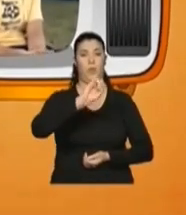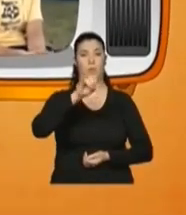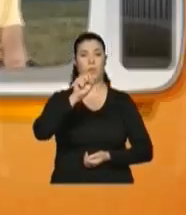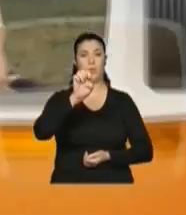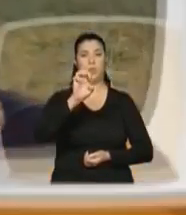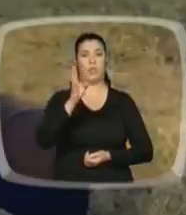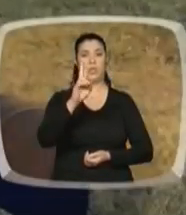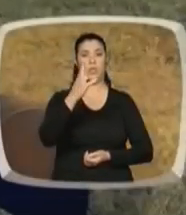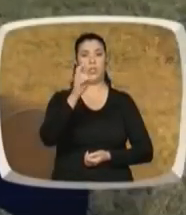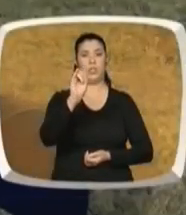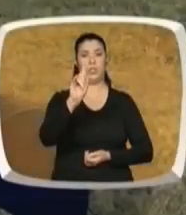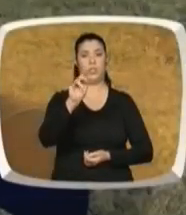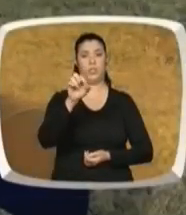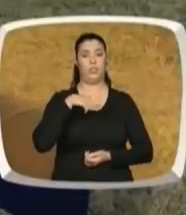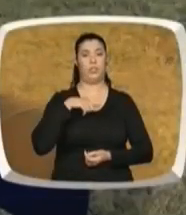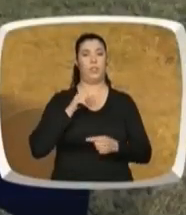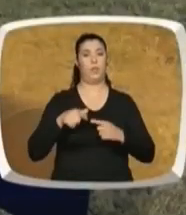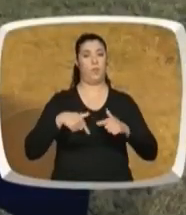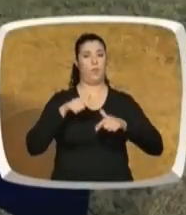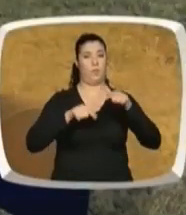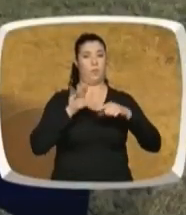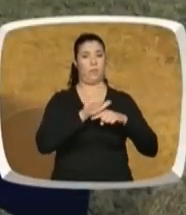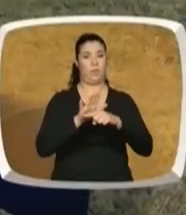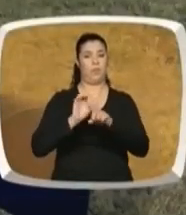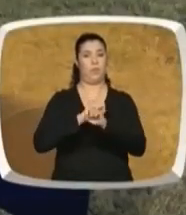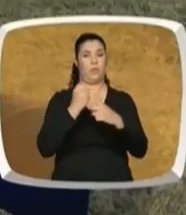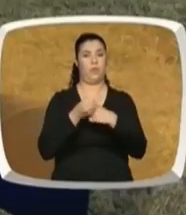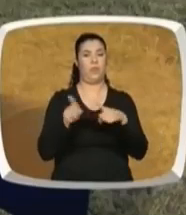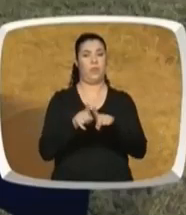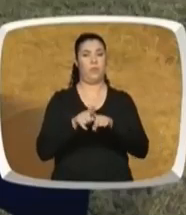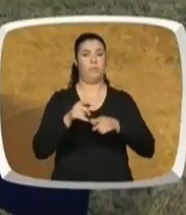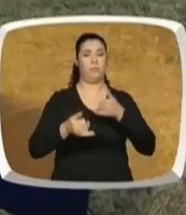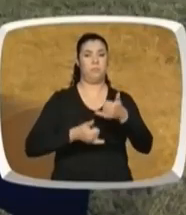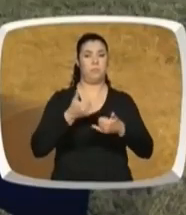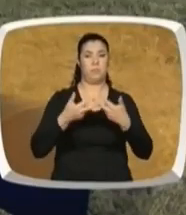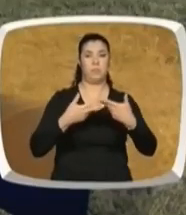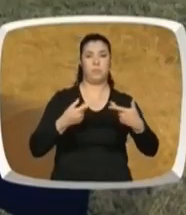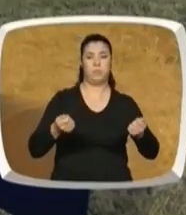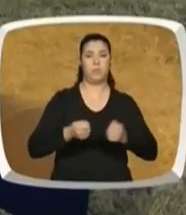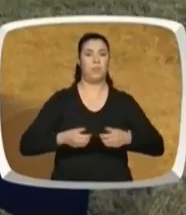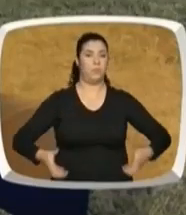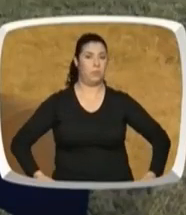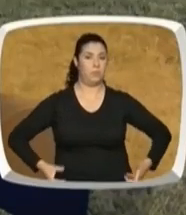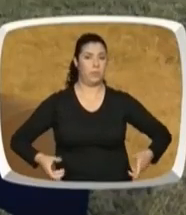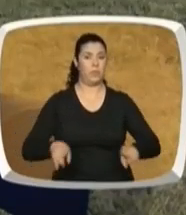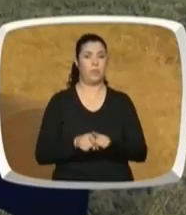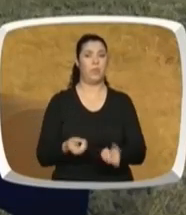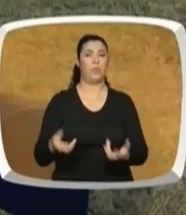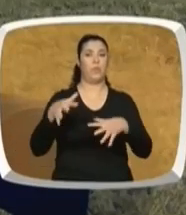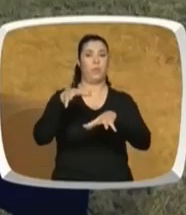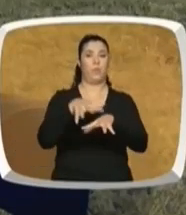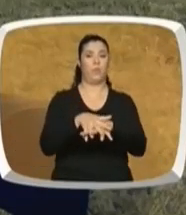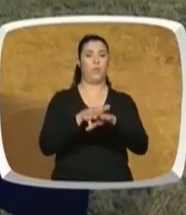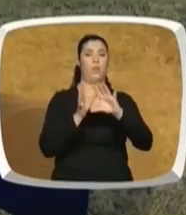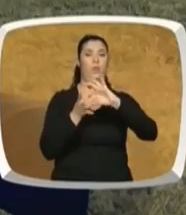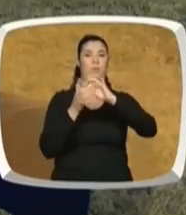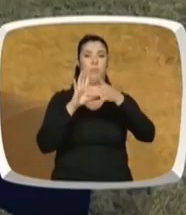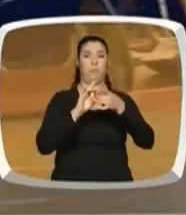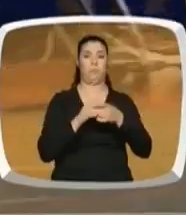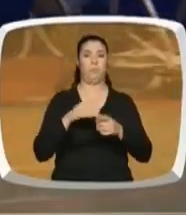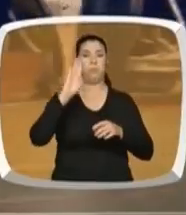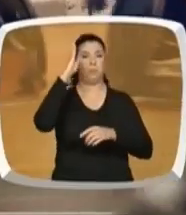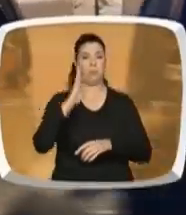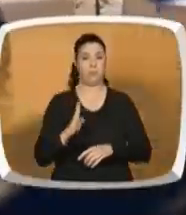Meu nome é José Gino, sou assistente social, sou atleta de rugby em cadeira de rodas e hoje integro a seleção brasileira da